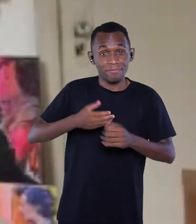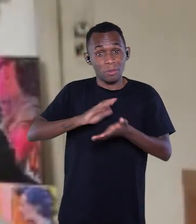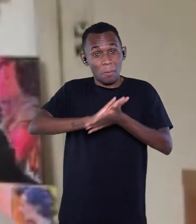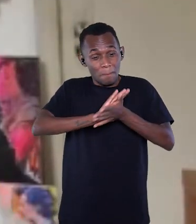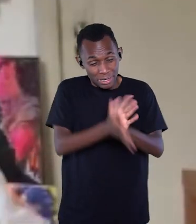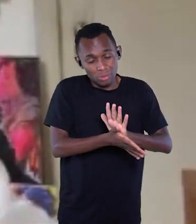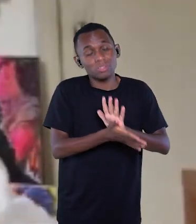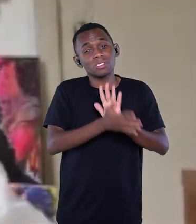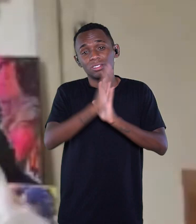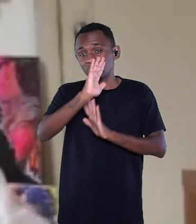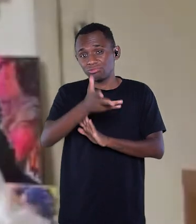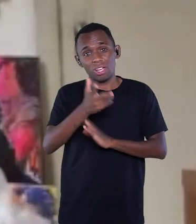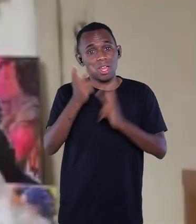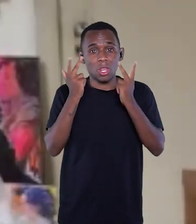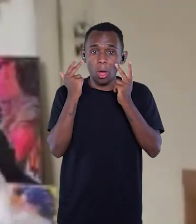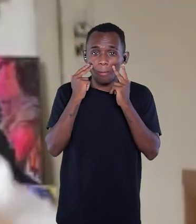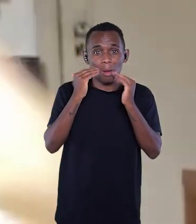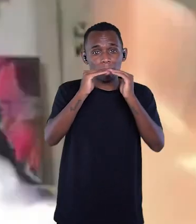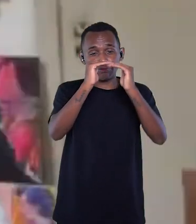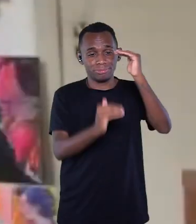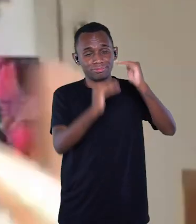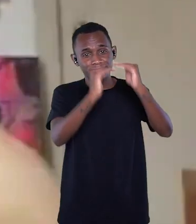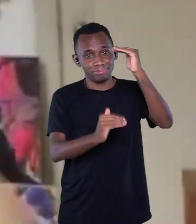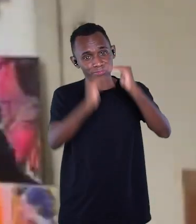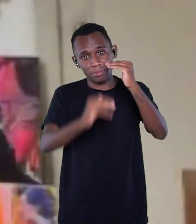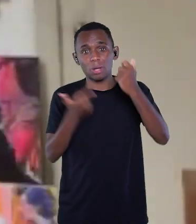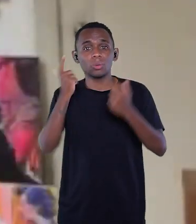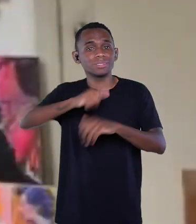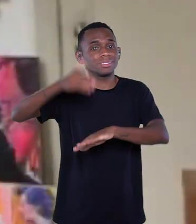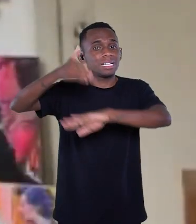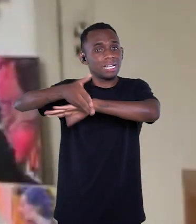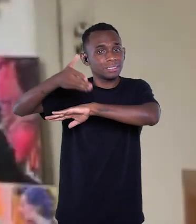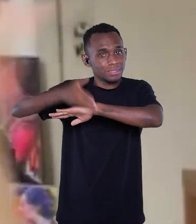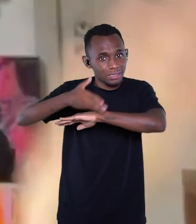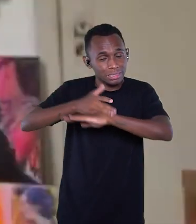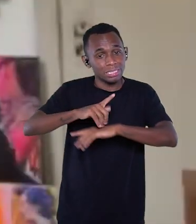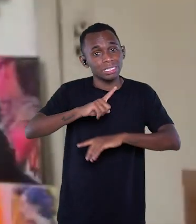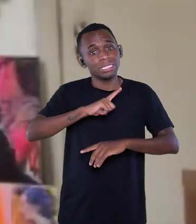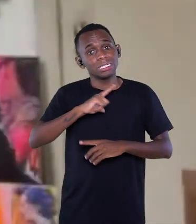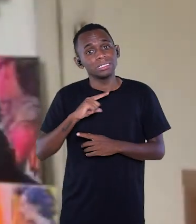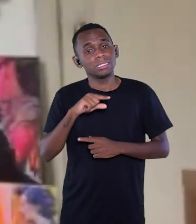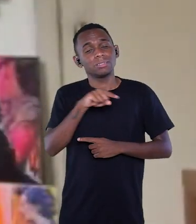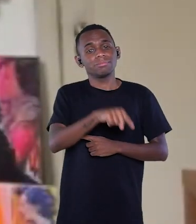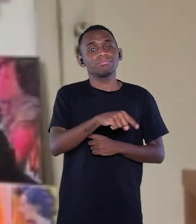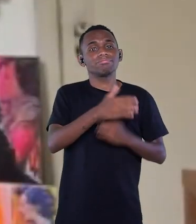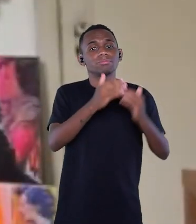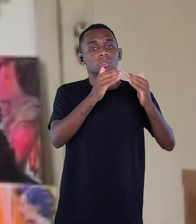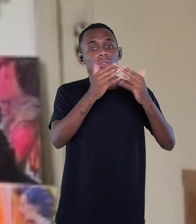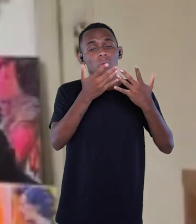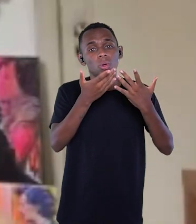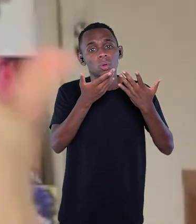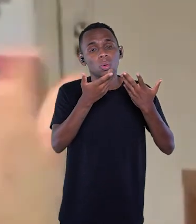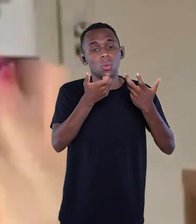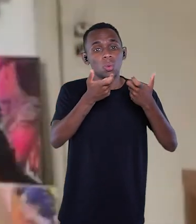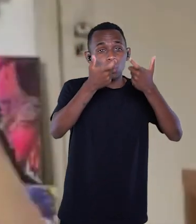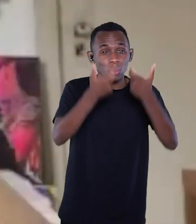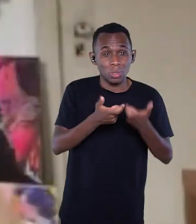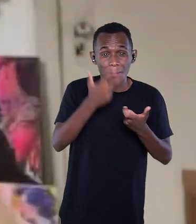um preconceito já de várias camadas para conseguir acessar alguma coisa, tem um lugar